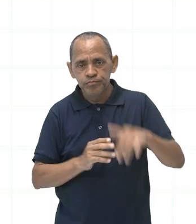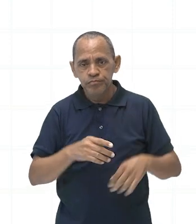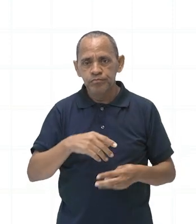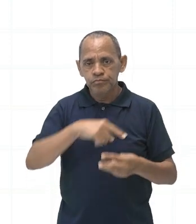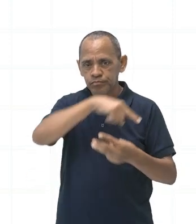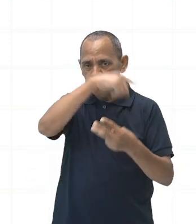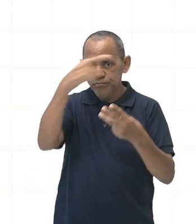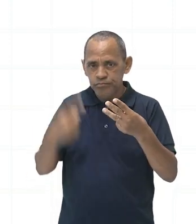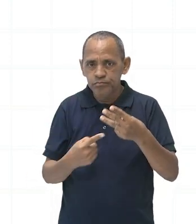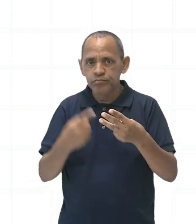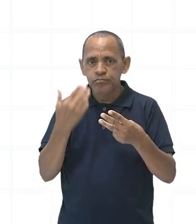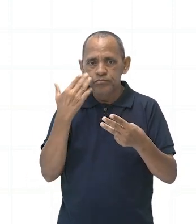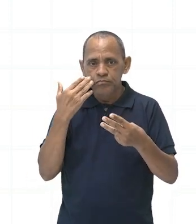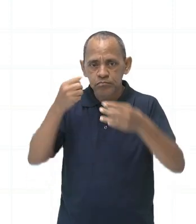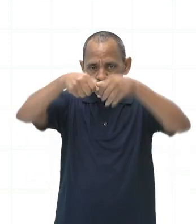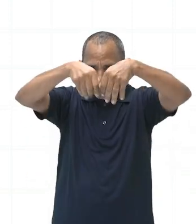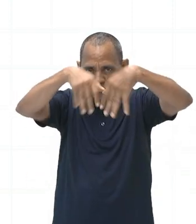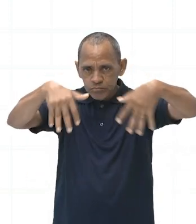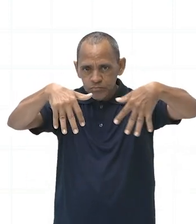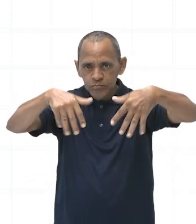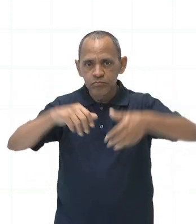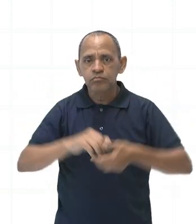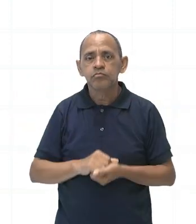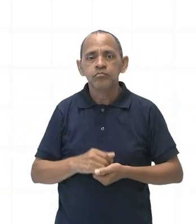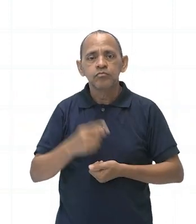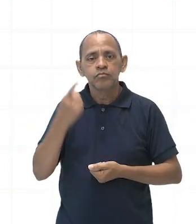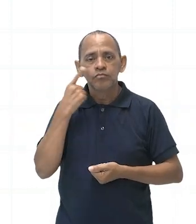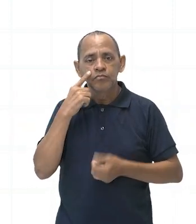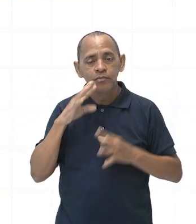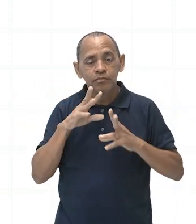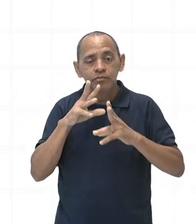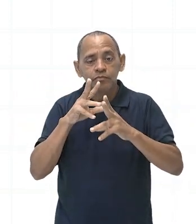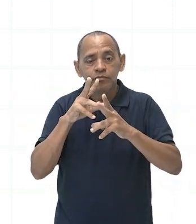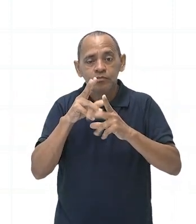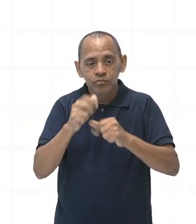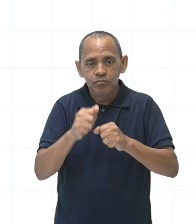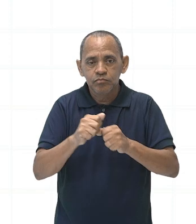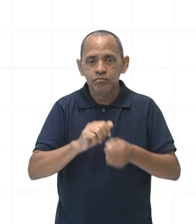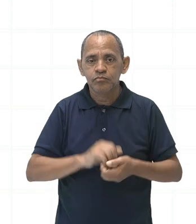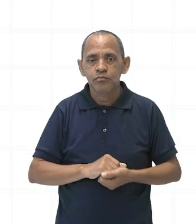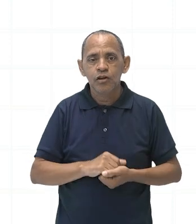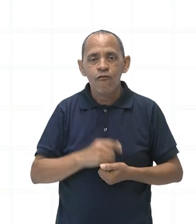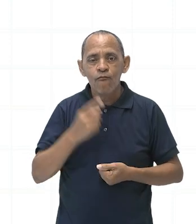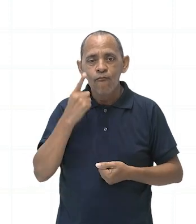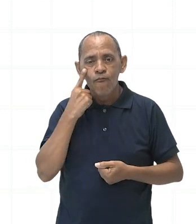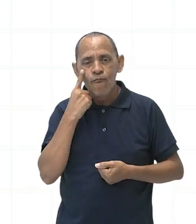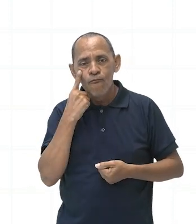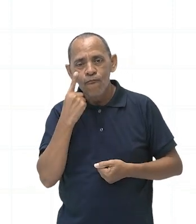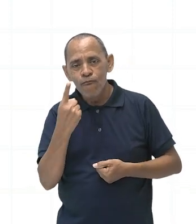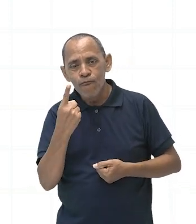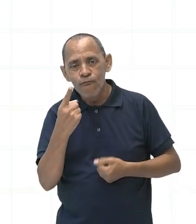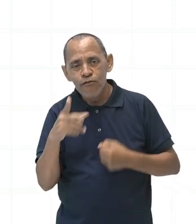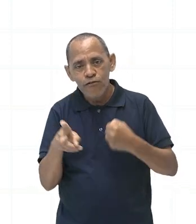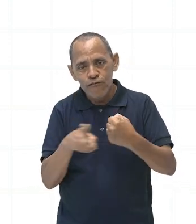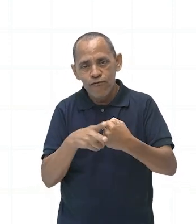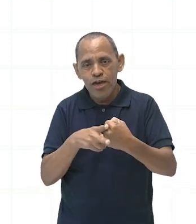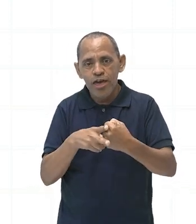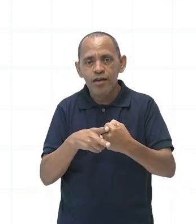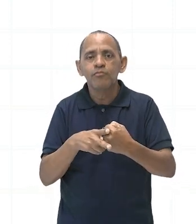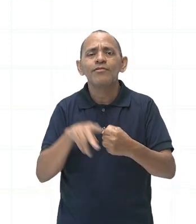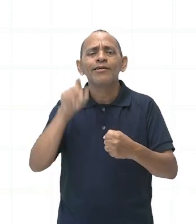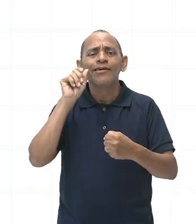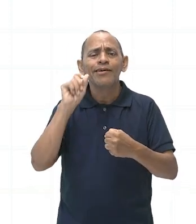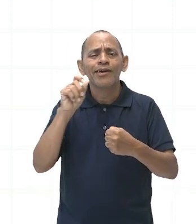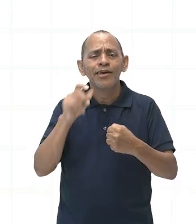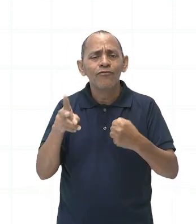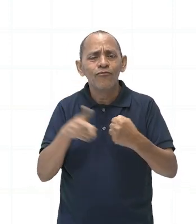vamos preencher essa tabelinha? Vamos lá. Eu vi tudo. Esse verbo vi, quem vê vai